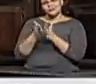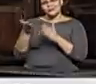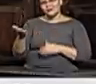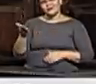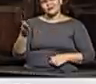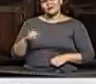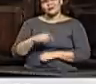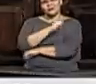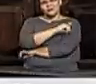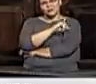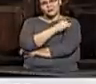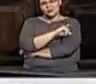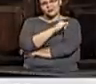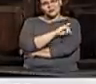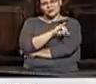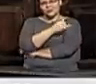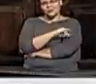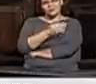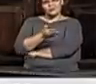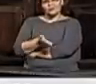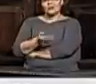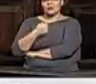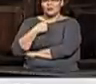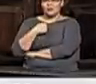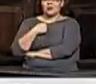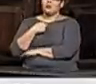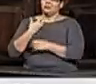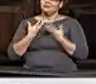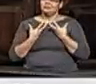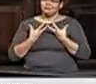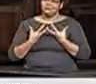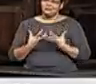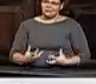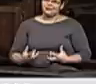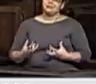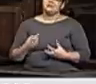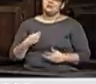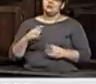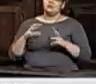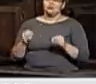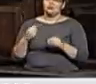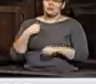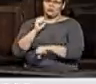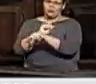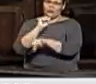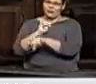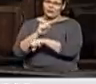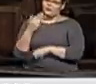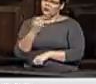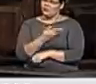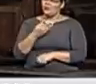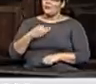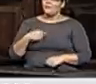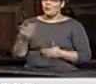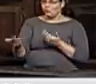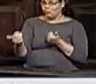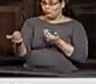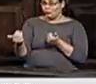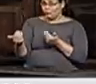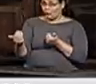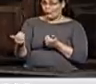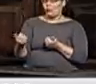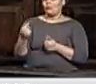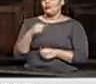trabalhador carioca e fluminense. Eu estou muito cansada disso tudo, senhor presidente. Eu espero que o senhor, que é muito mais novo,